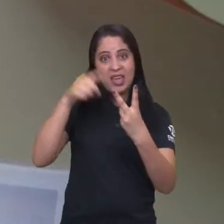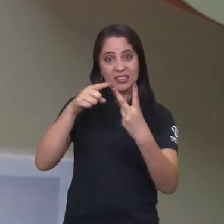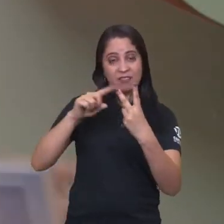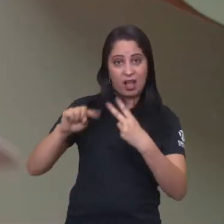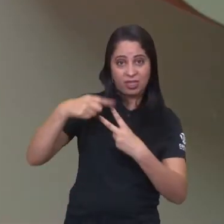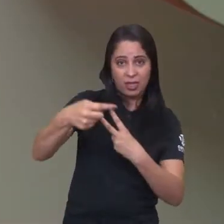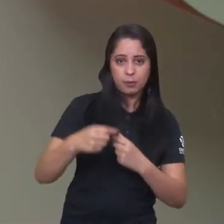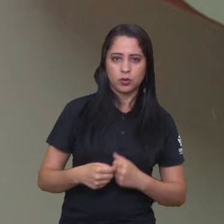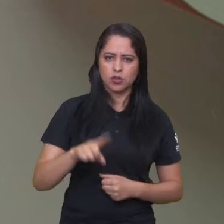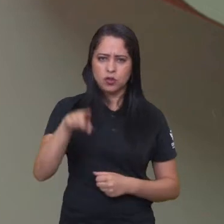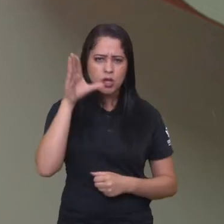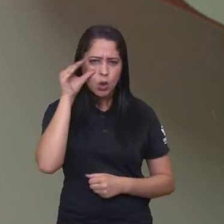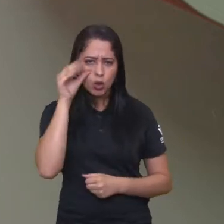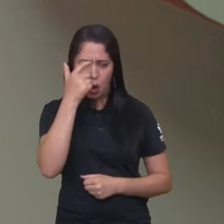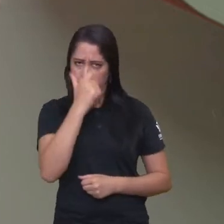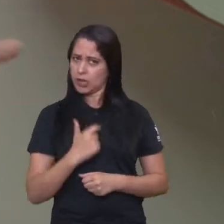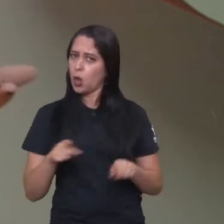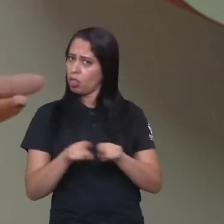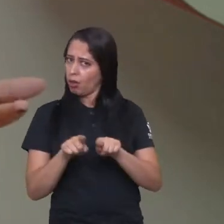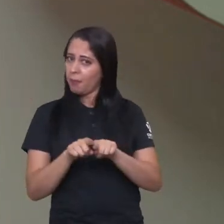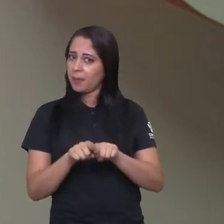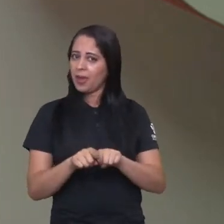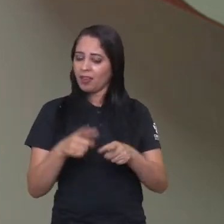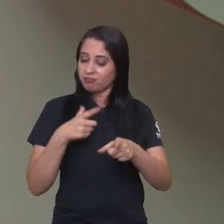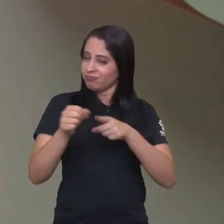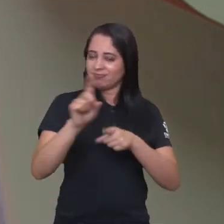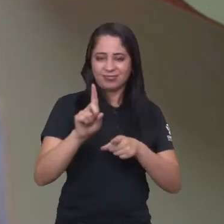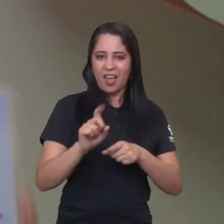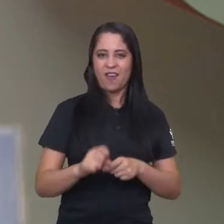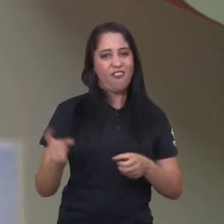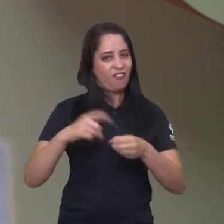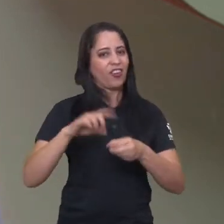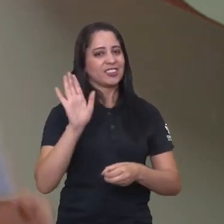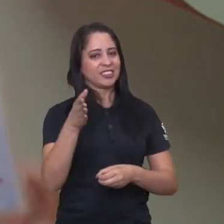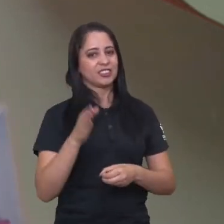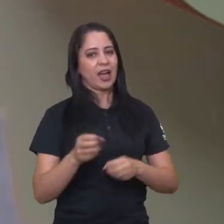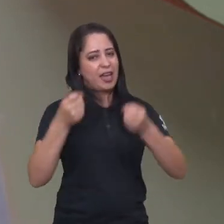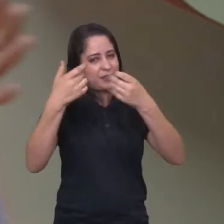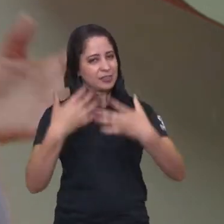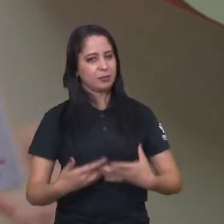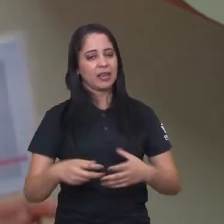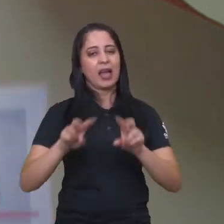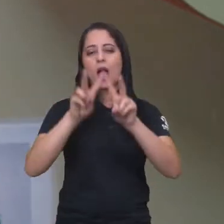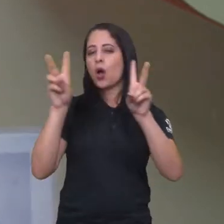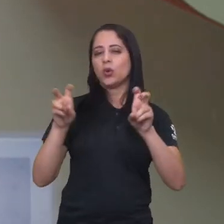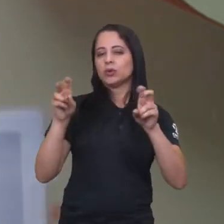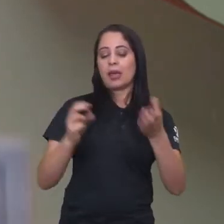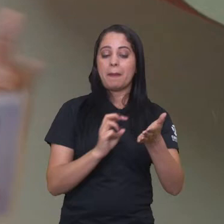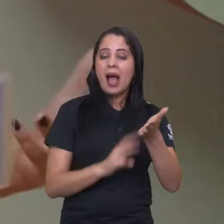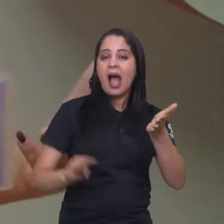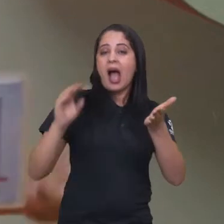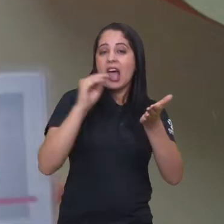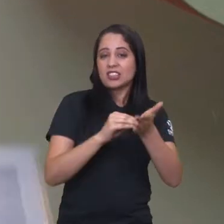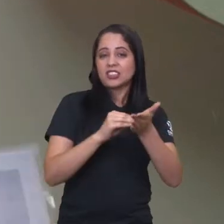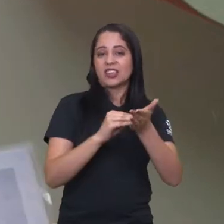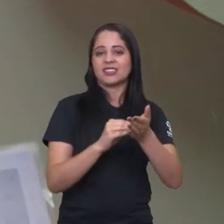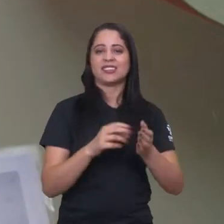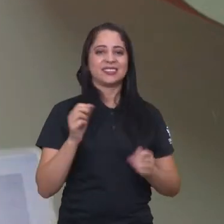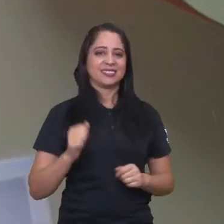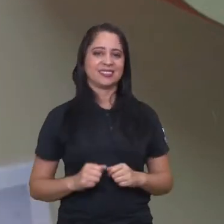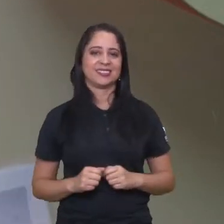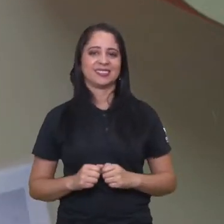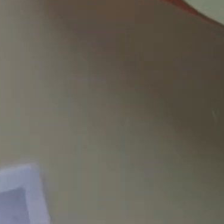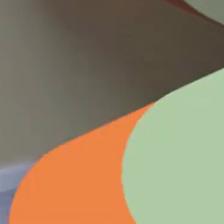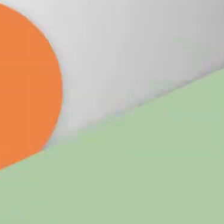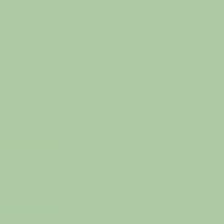próximo bloco. E se você está curiosa, assim como eu estou, não saia daí. Voltamos já para esclarecer aí esse tipo de agenda. A gente